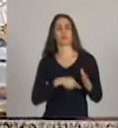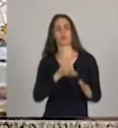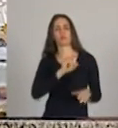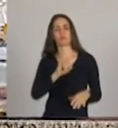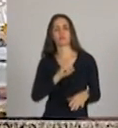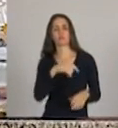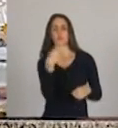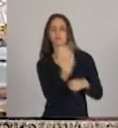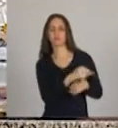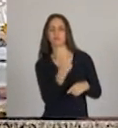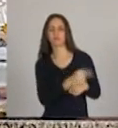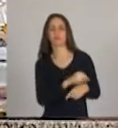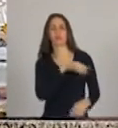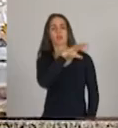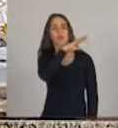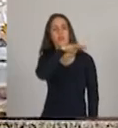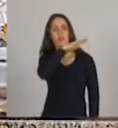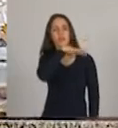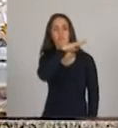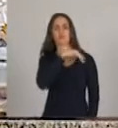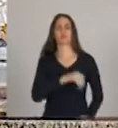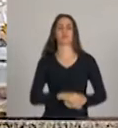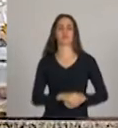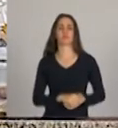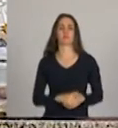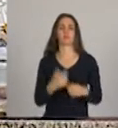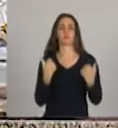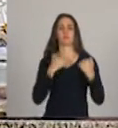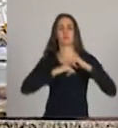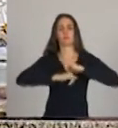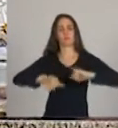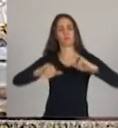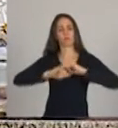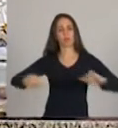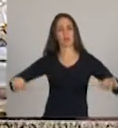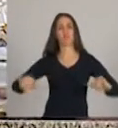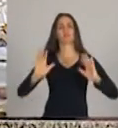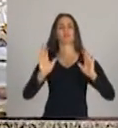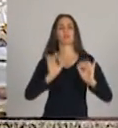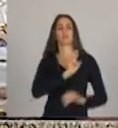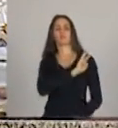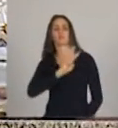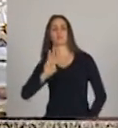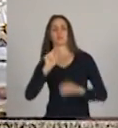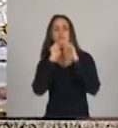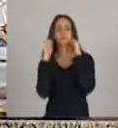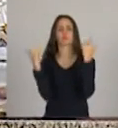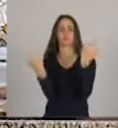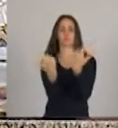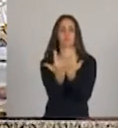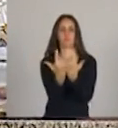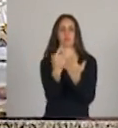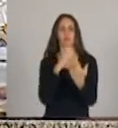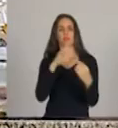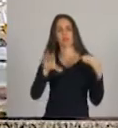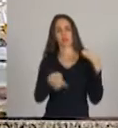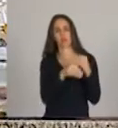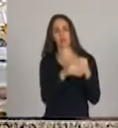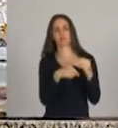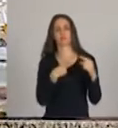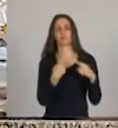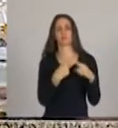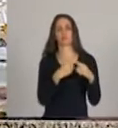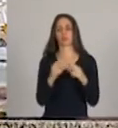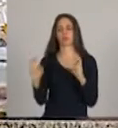forma específica. Publicado na análise digital do dia 20/5/2021, em anexo, por se tratar de